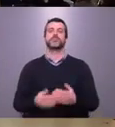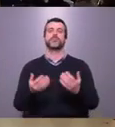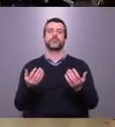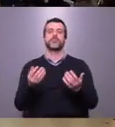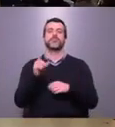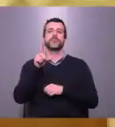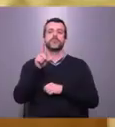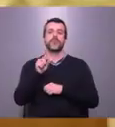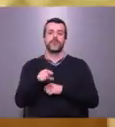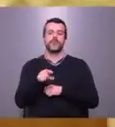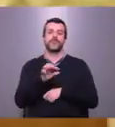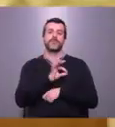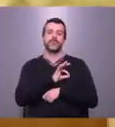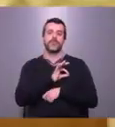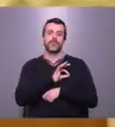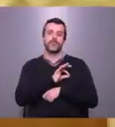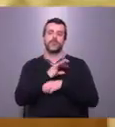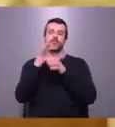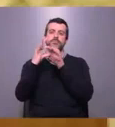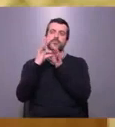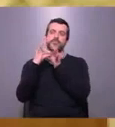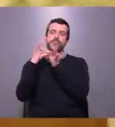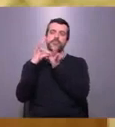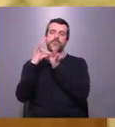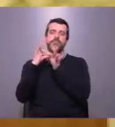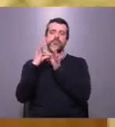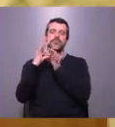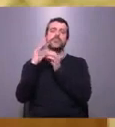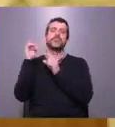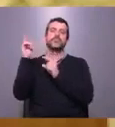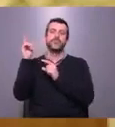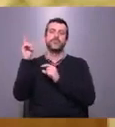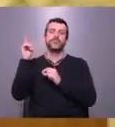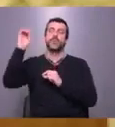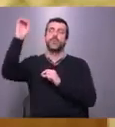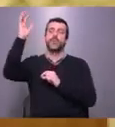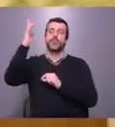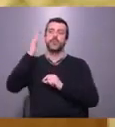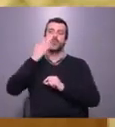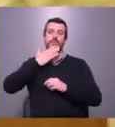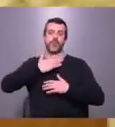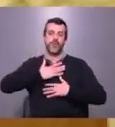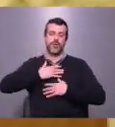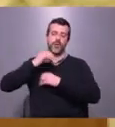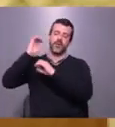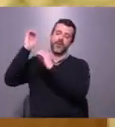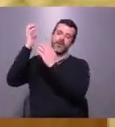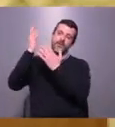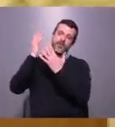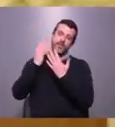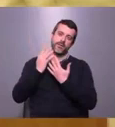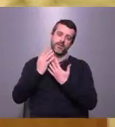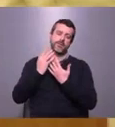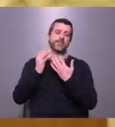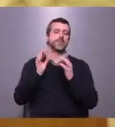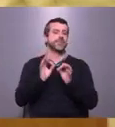Aproximar-nos do Senhor para sermos por Ele iluminados é assumir que queremos